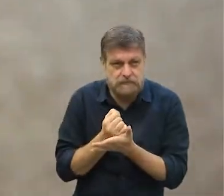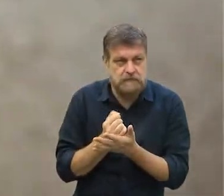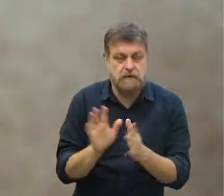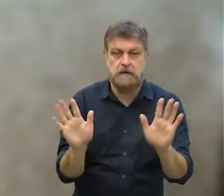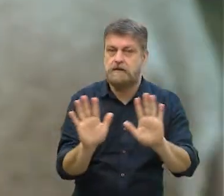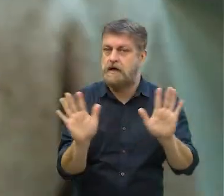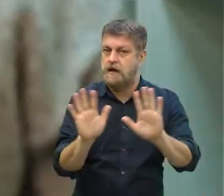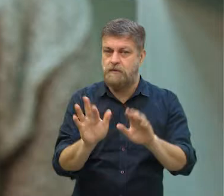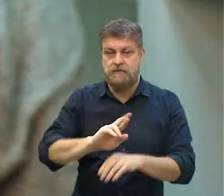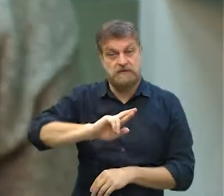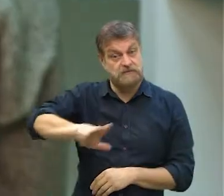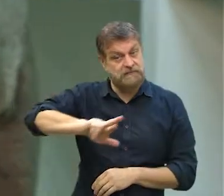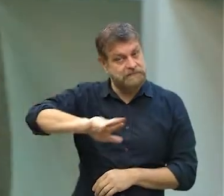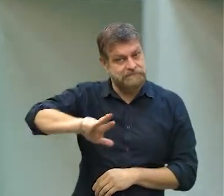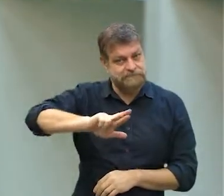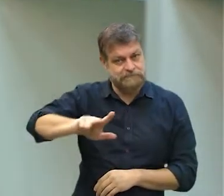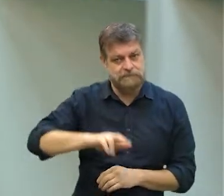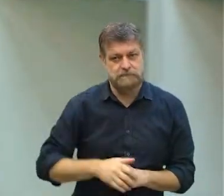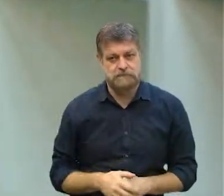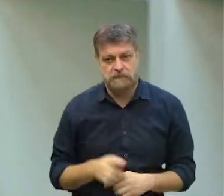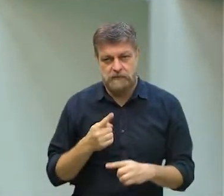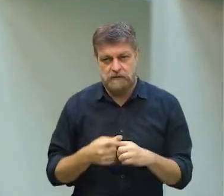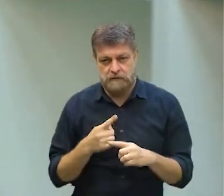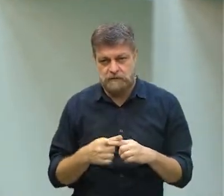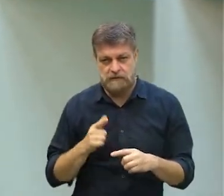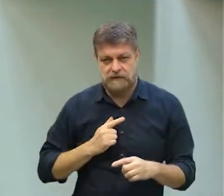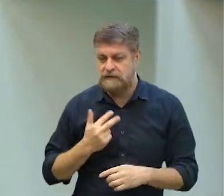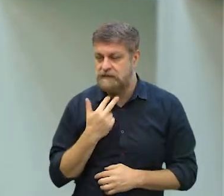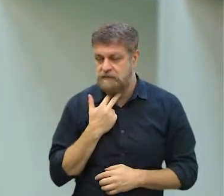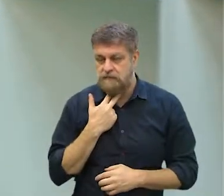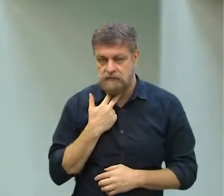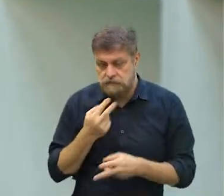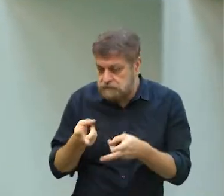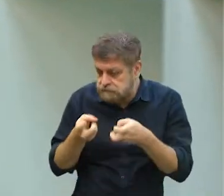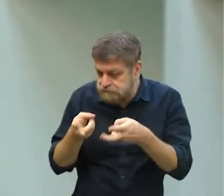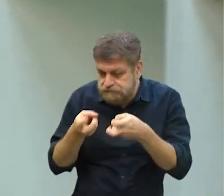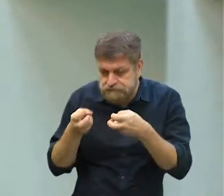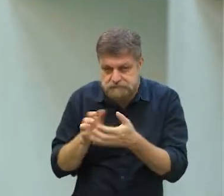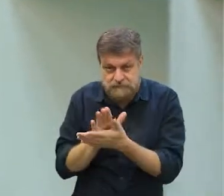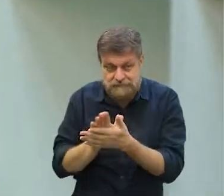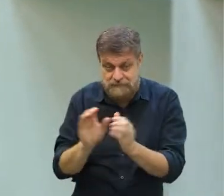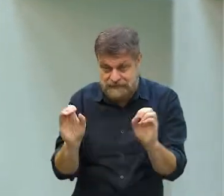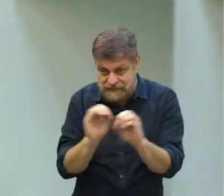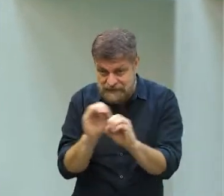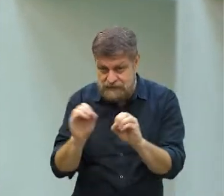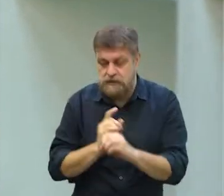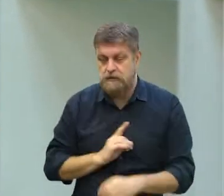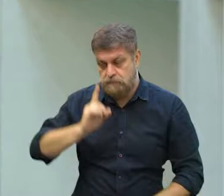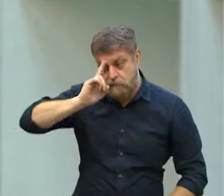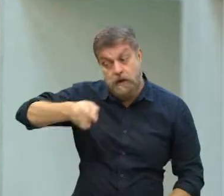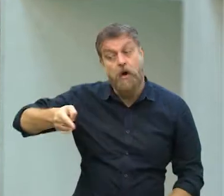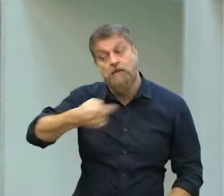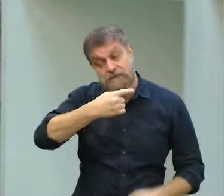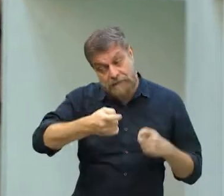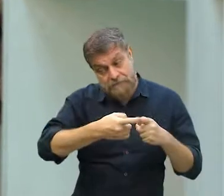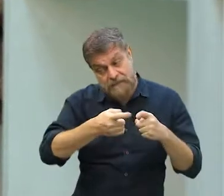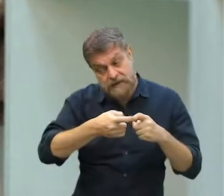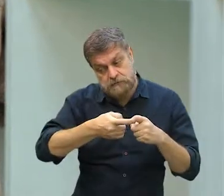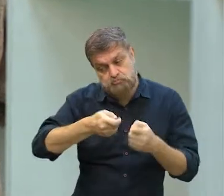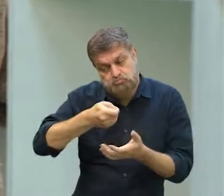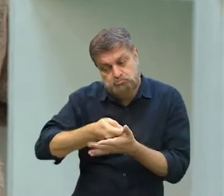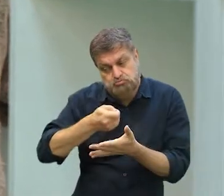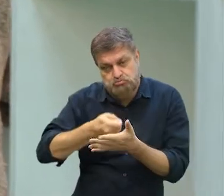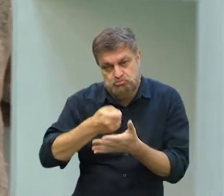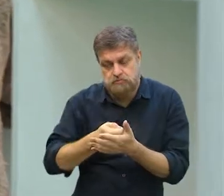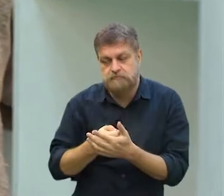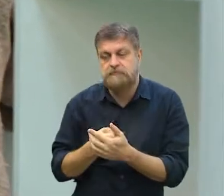E não é assim que funciona, a gente tem medo disso aí. Que é uma coisa escura que você não vê, né? Então, a gente precisa mandar, eu mando muito por urologista, porque